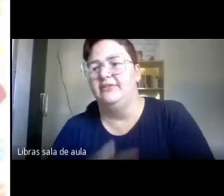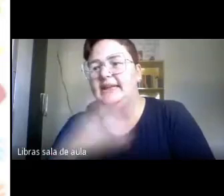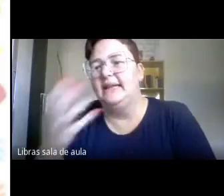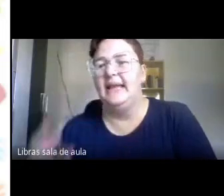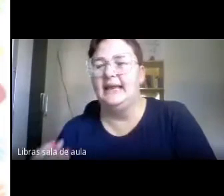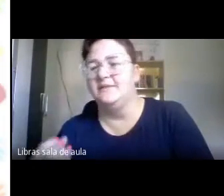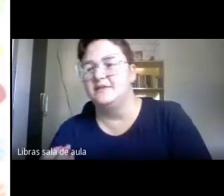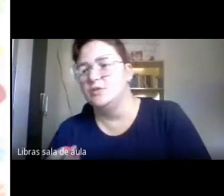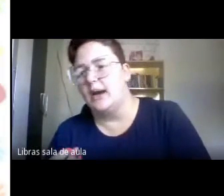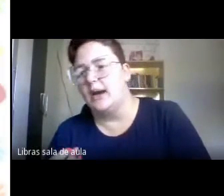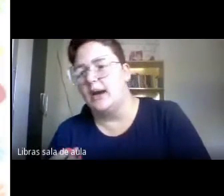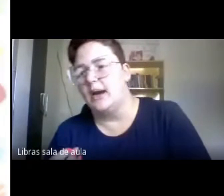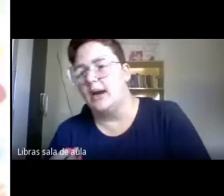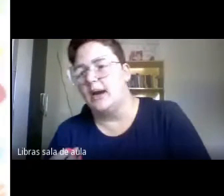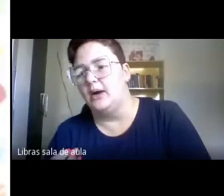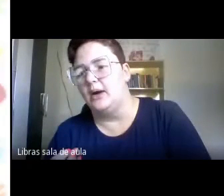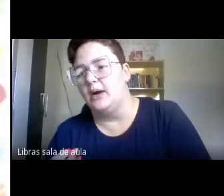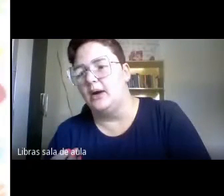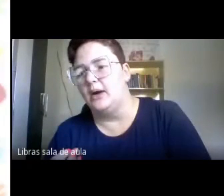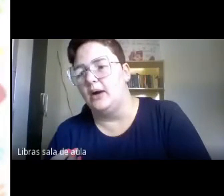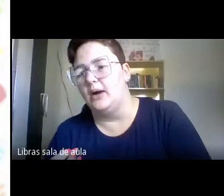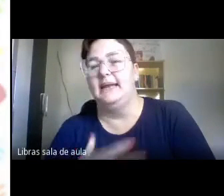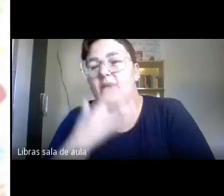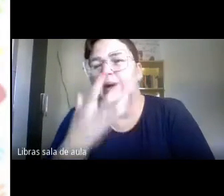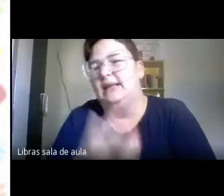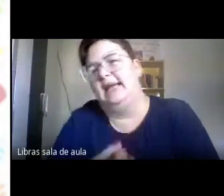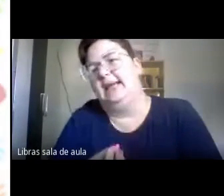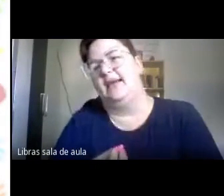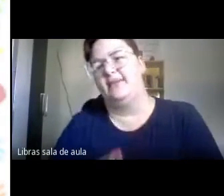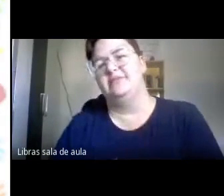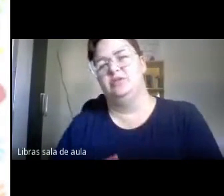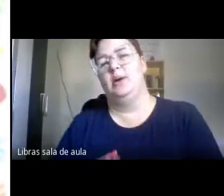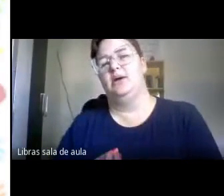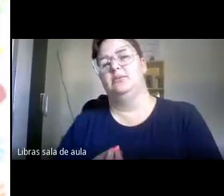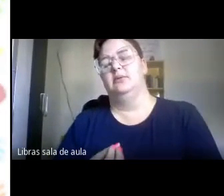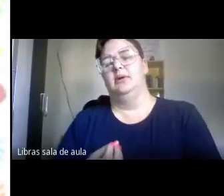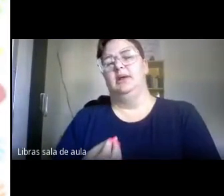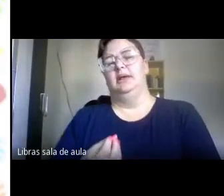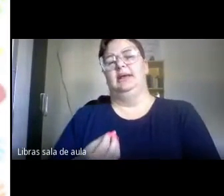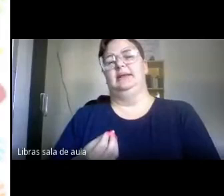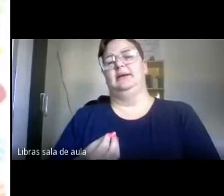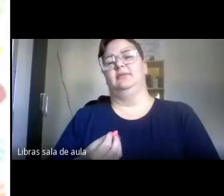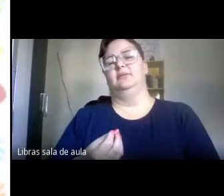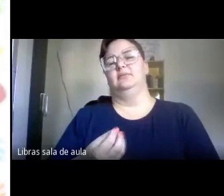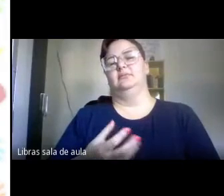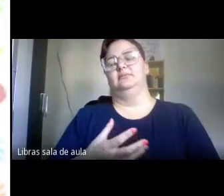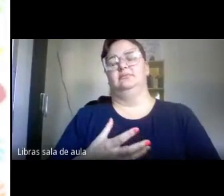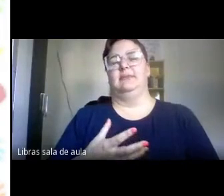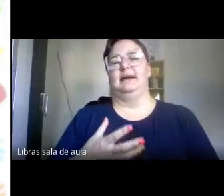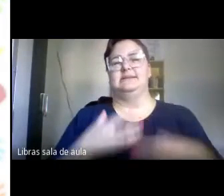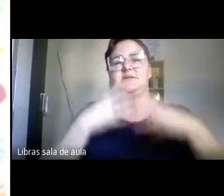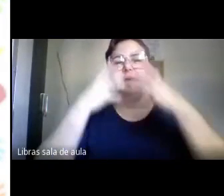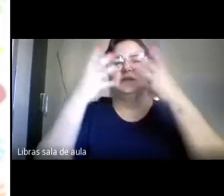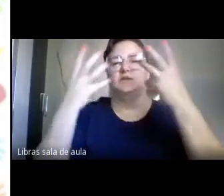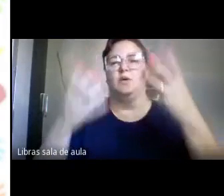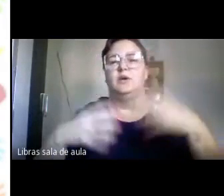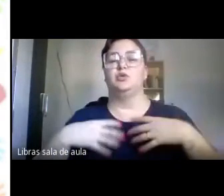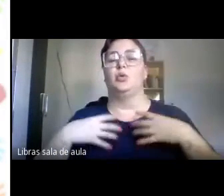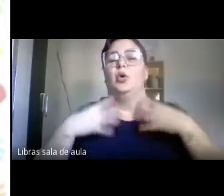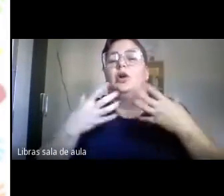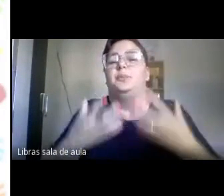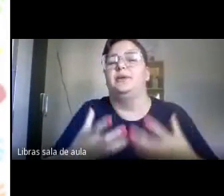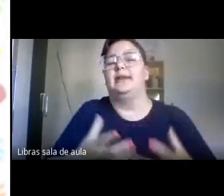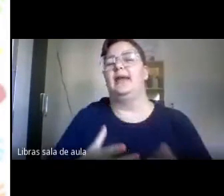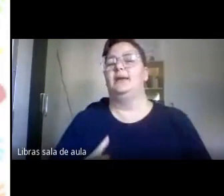A vida dele é visual, né? A língua dele é visual. Então, as expressões,